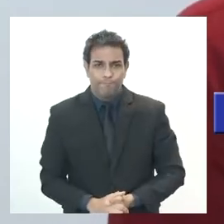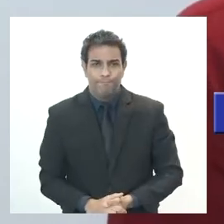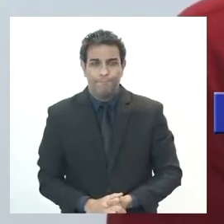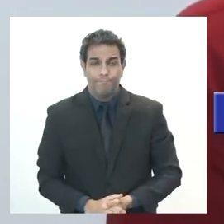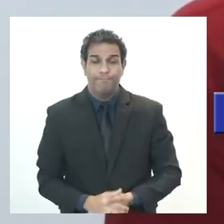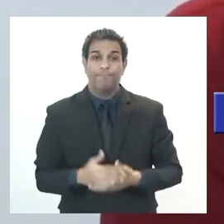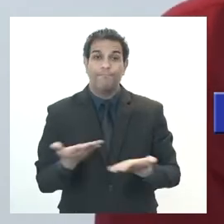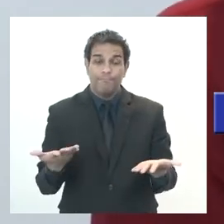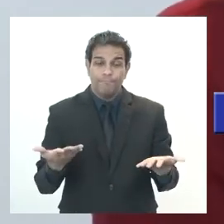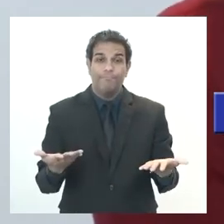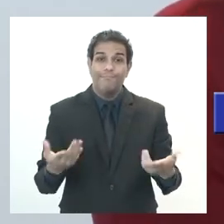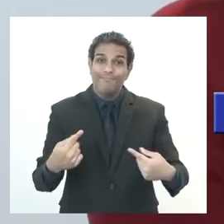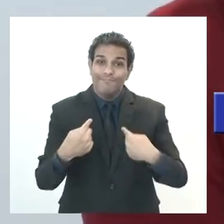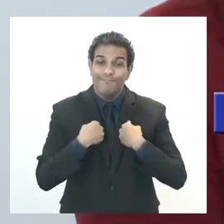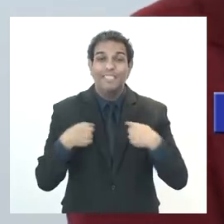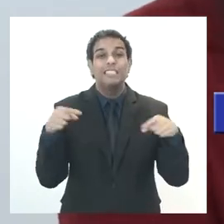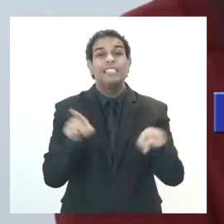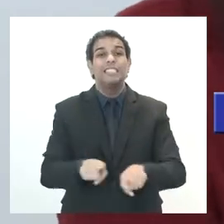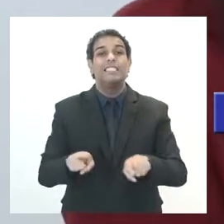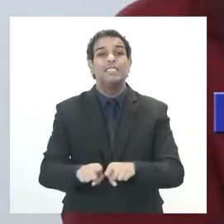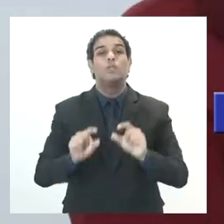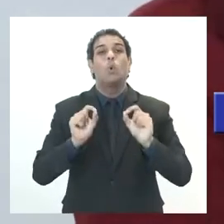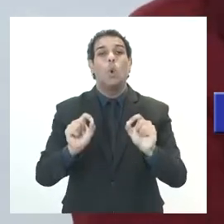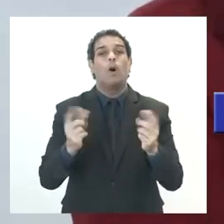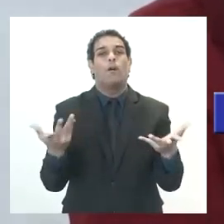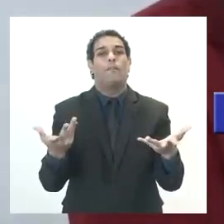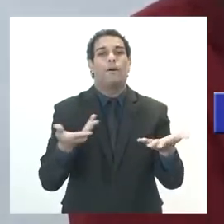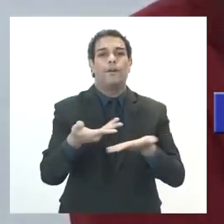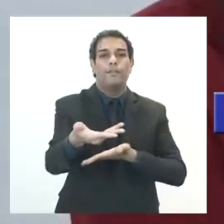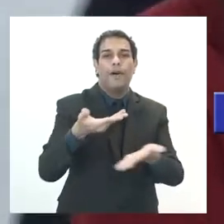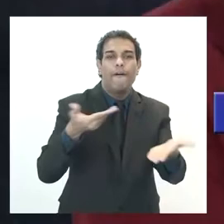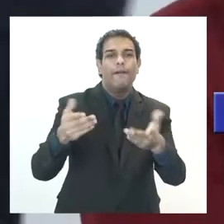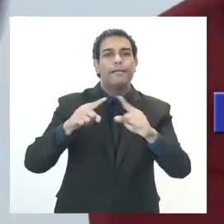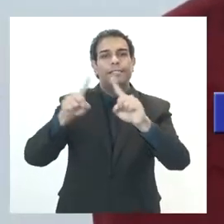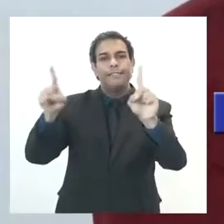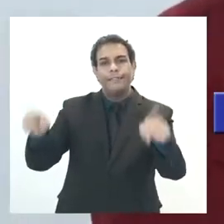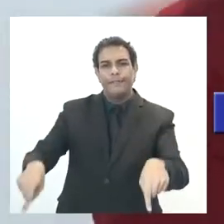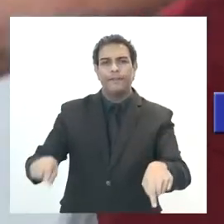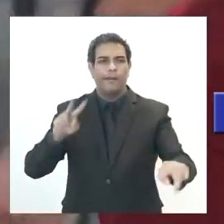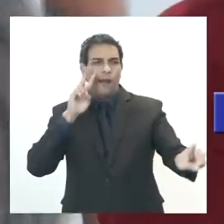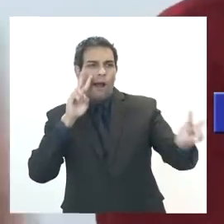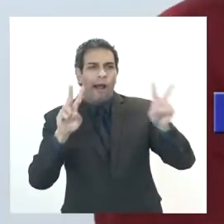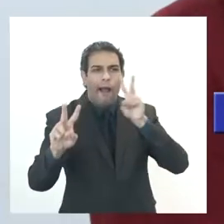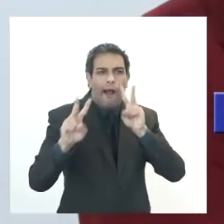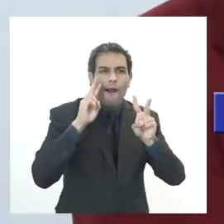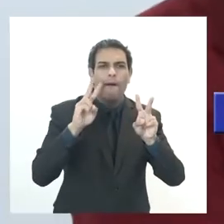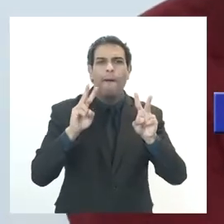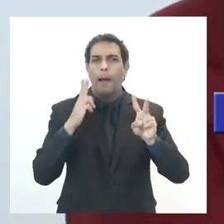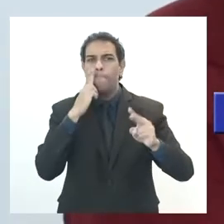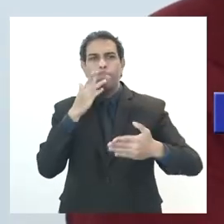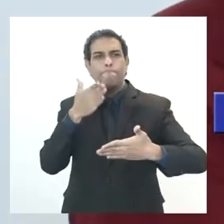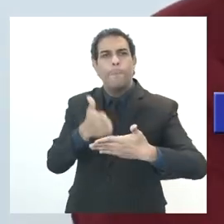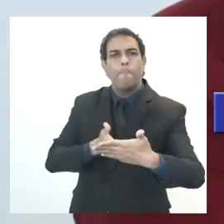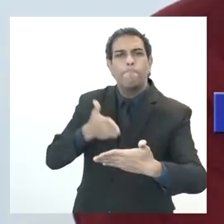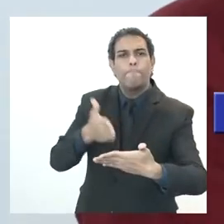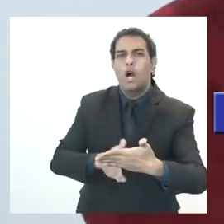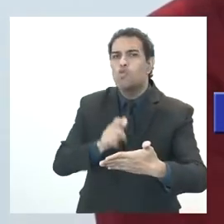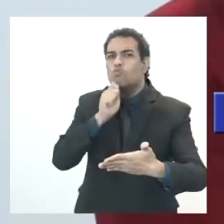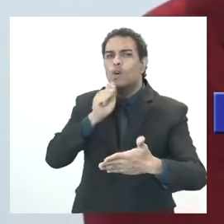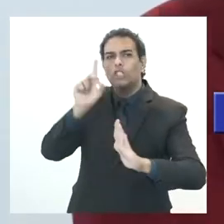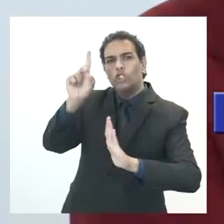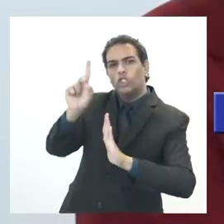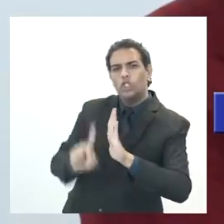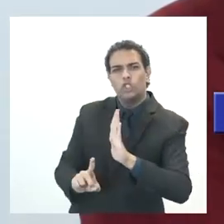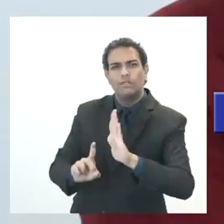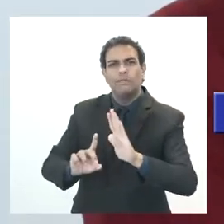é eu curti e E além disso né o quanto que servidores públicos estão sendo é privado de seus direitos né